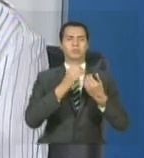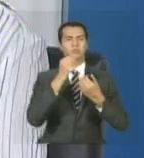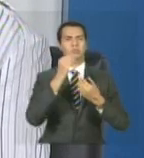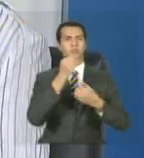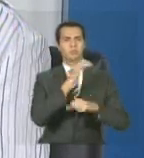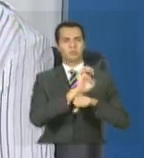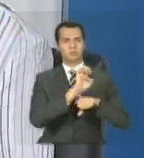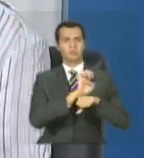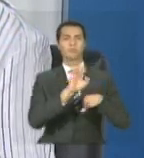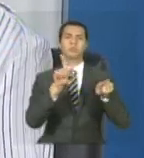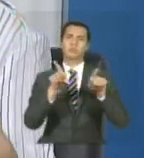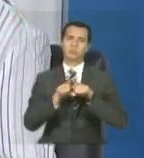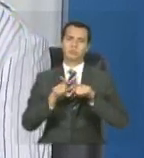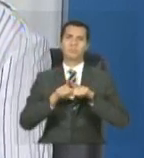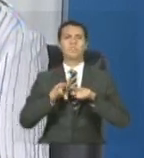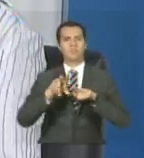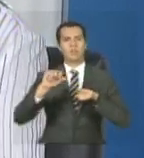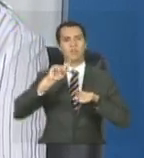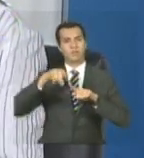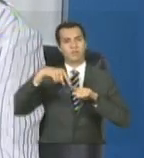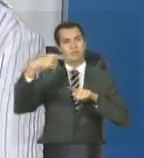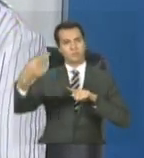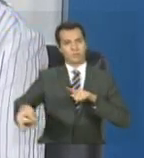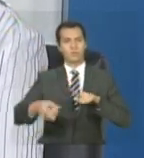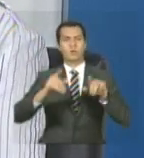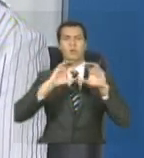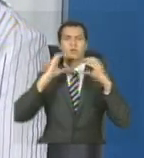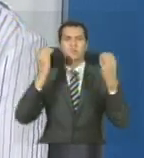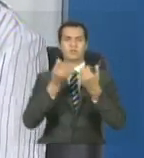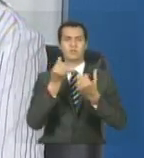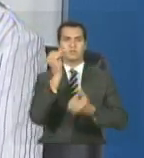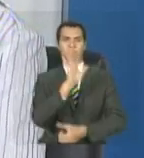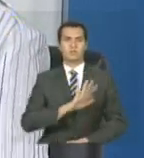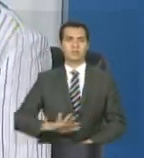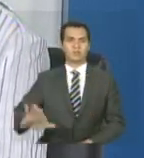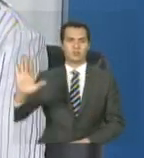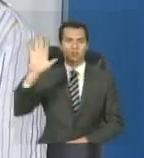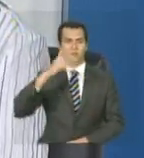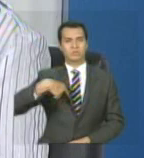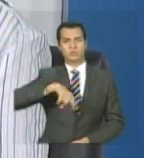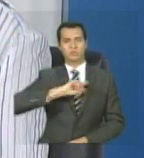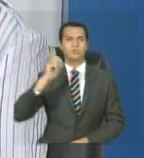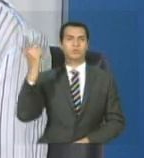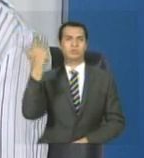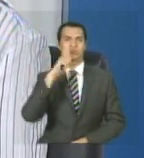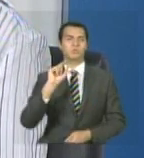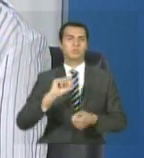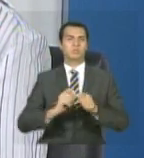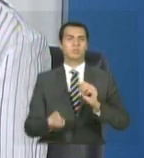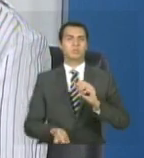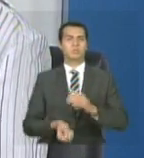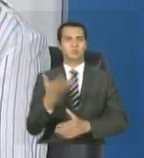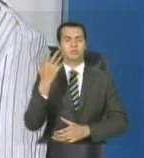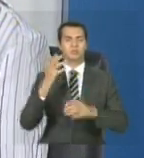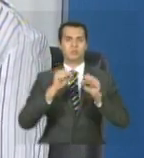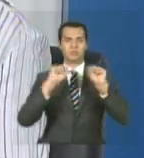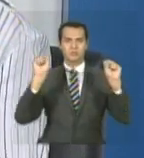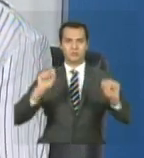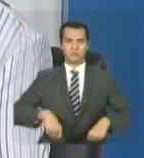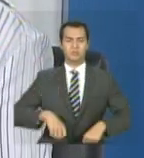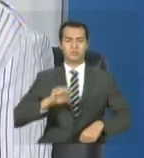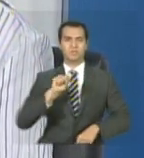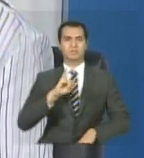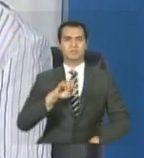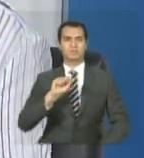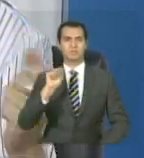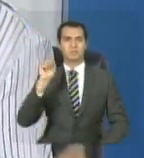Nacional de Aprovação para a gente conseguir implantar o sistema de segurança alimentar. Quer dizer,